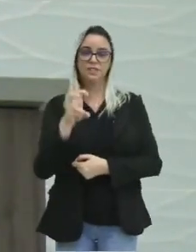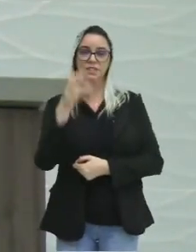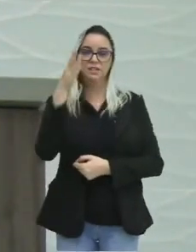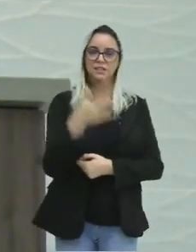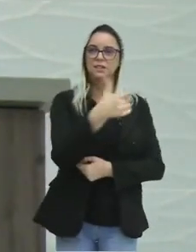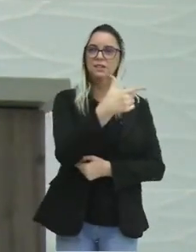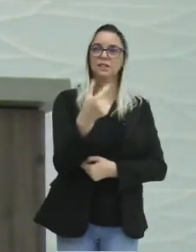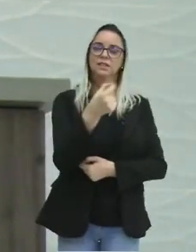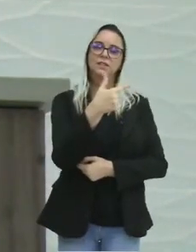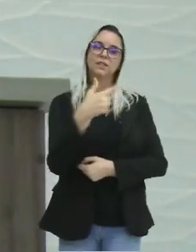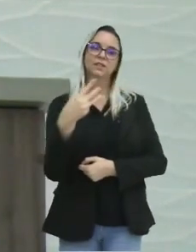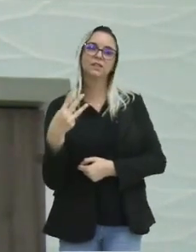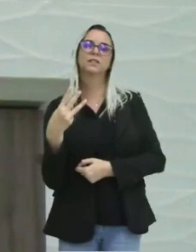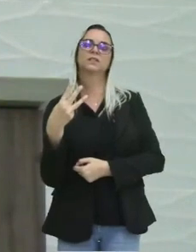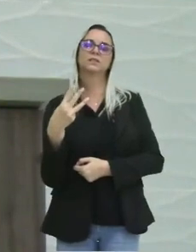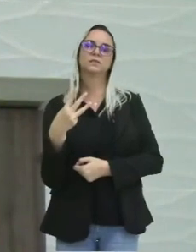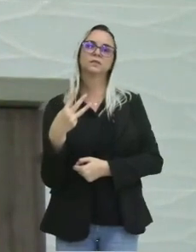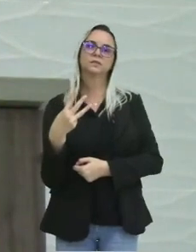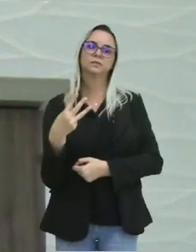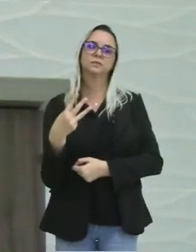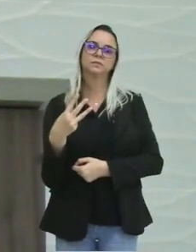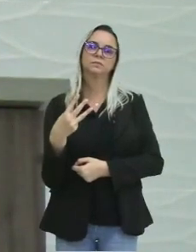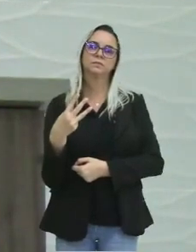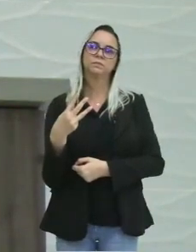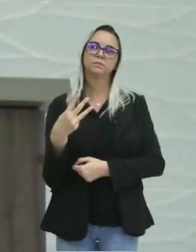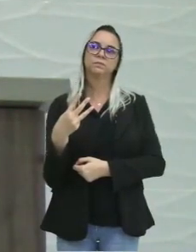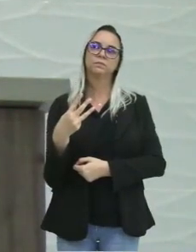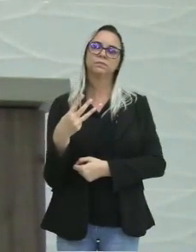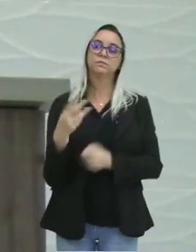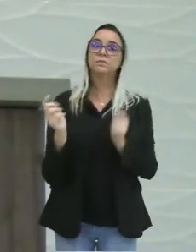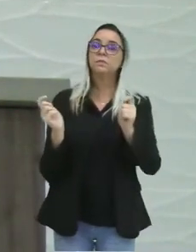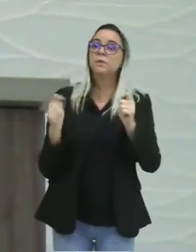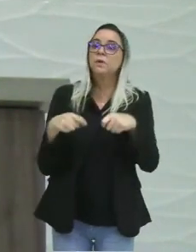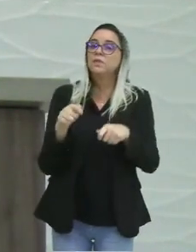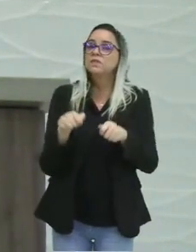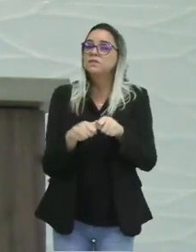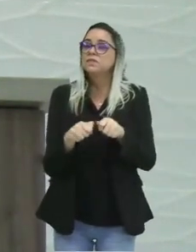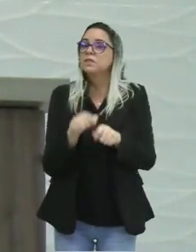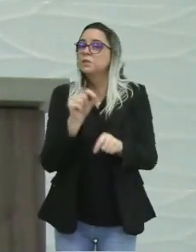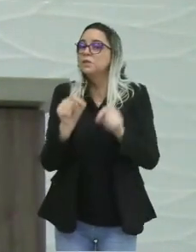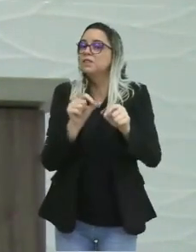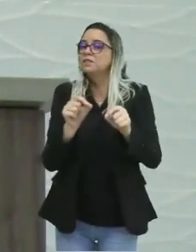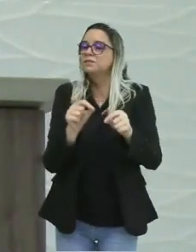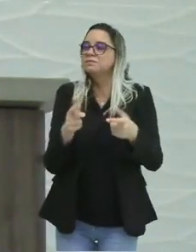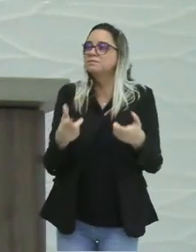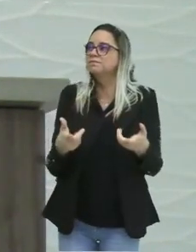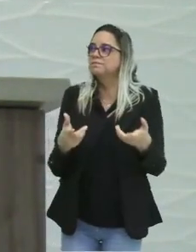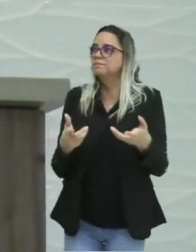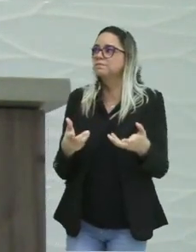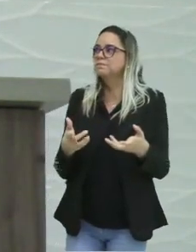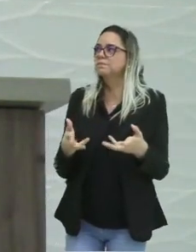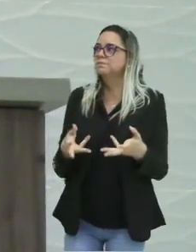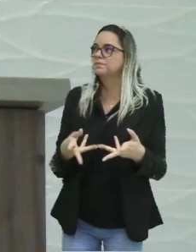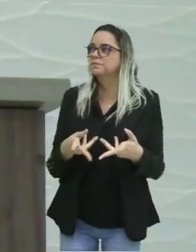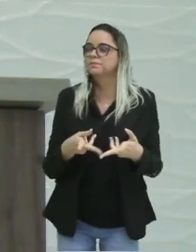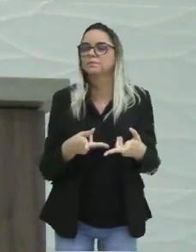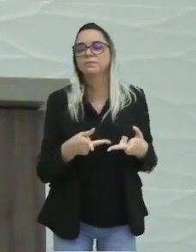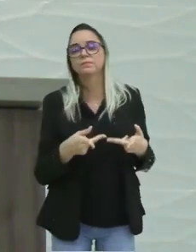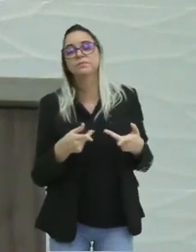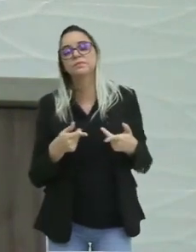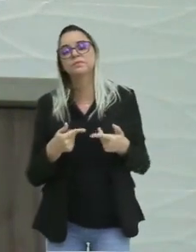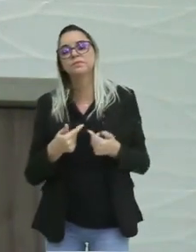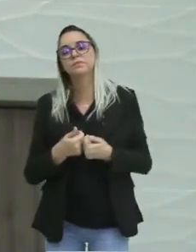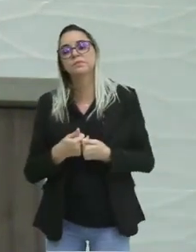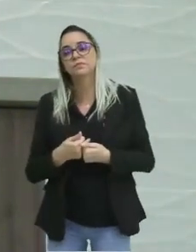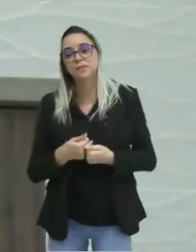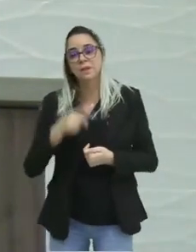095-2023 para o DR, que seja realizada com máxima de urgência um serviço de capinagem nas margens